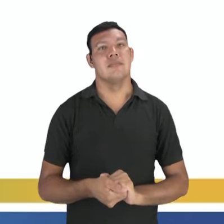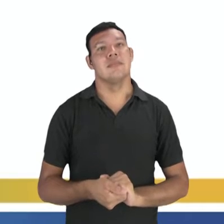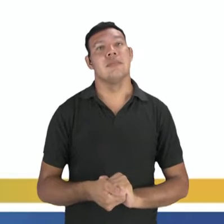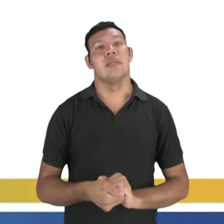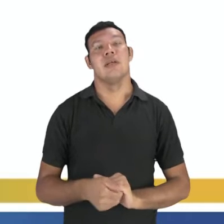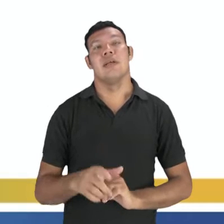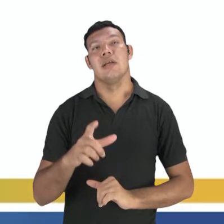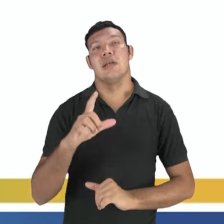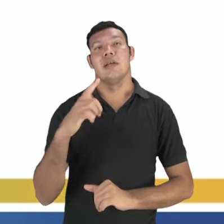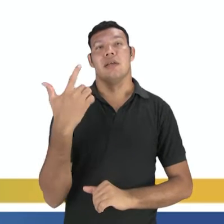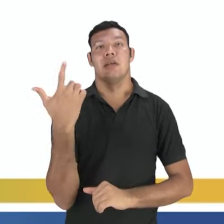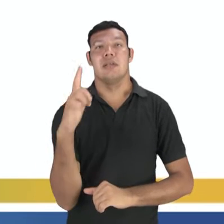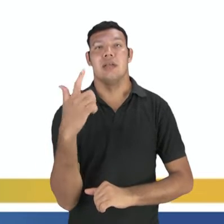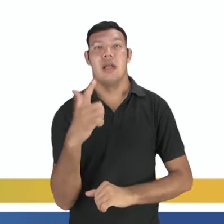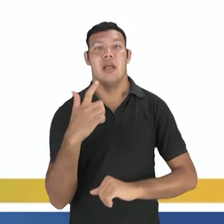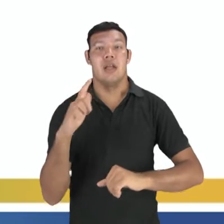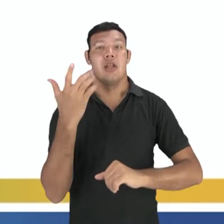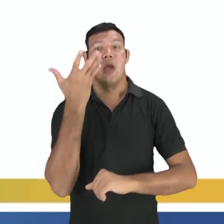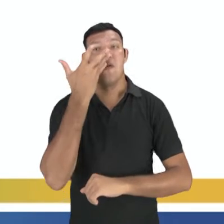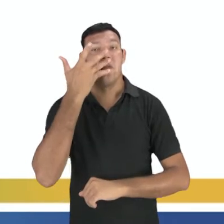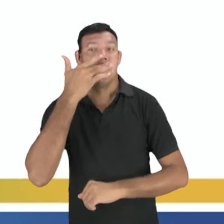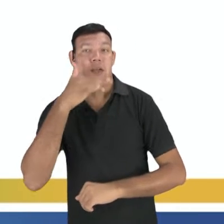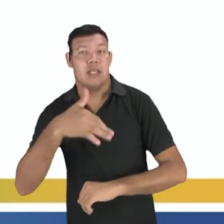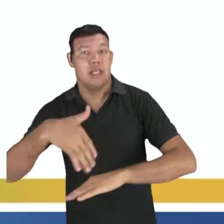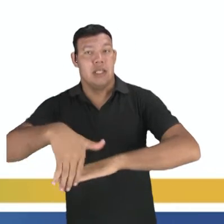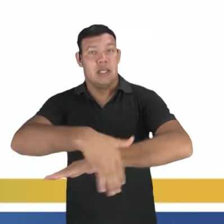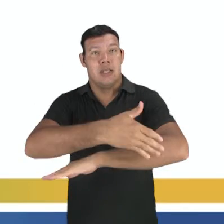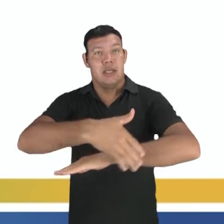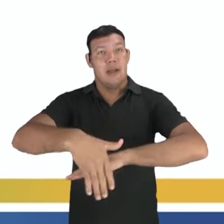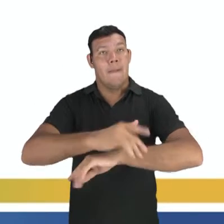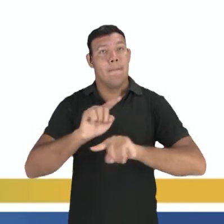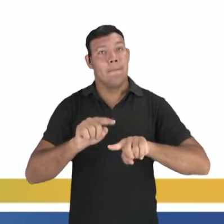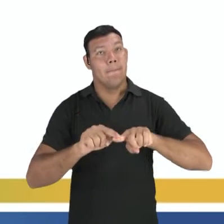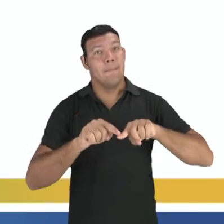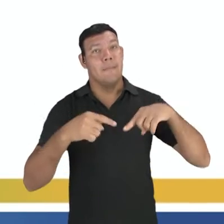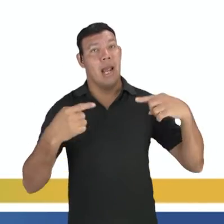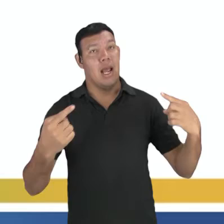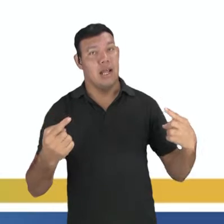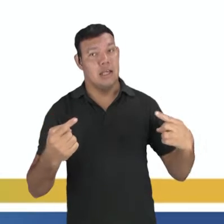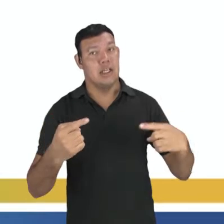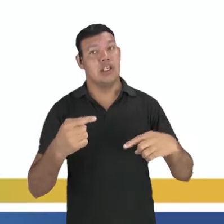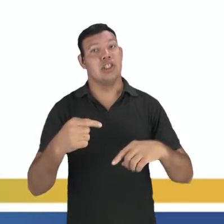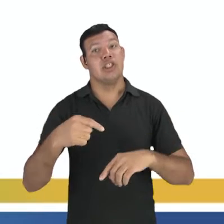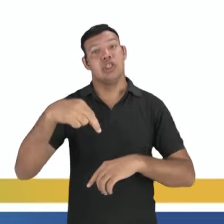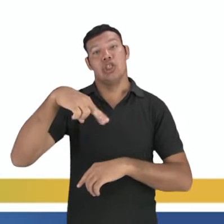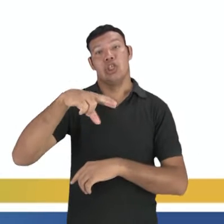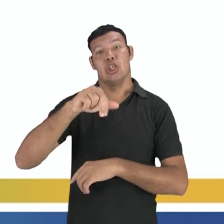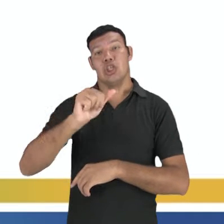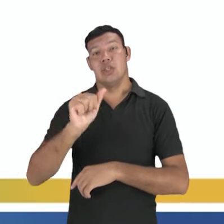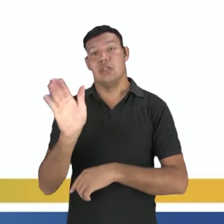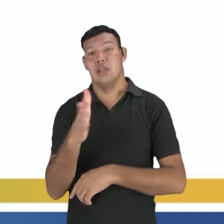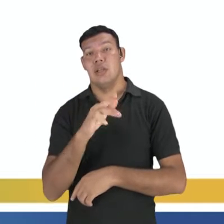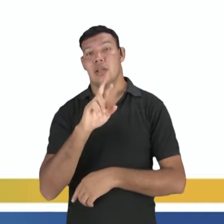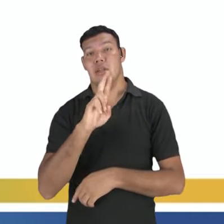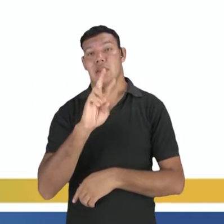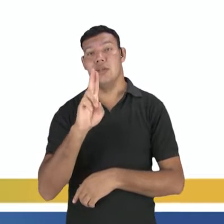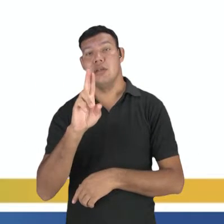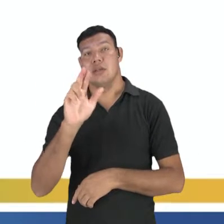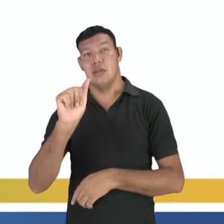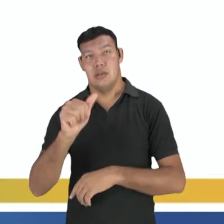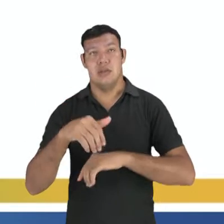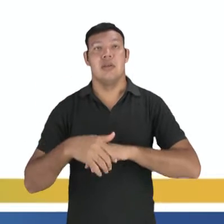existem meninos na rua, a troca de pelo na determina